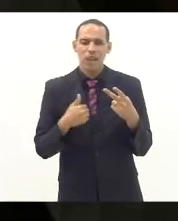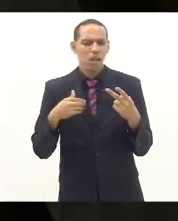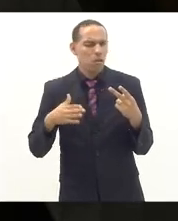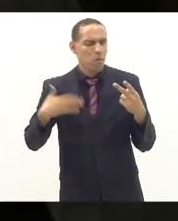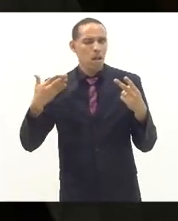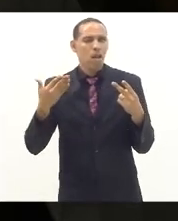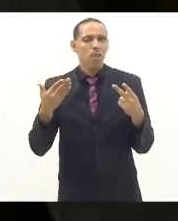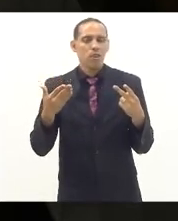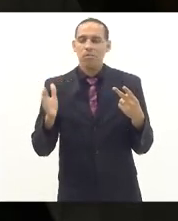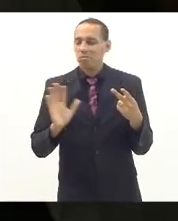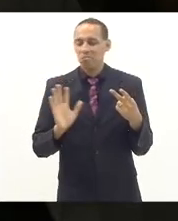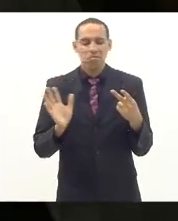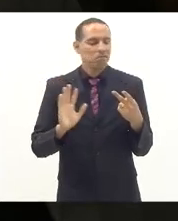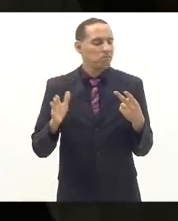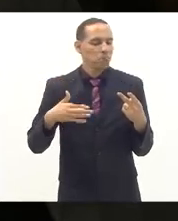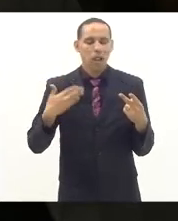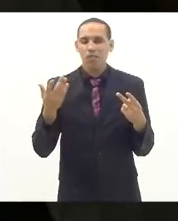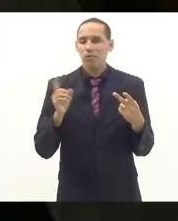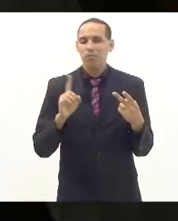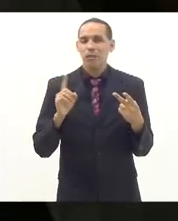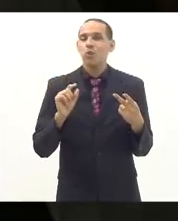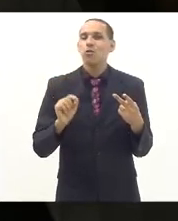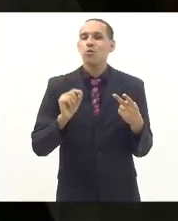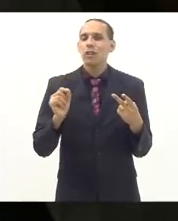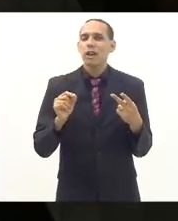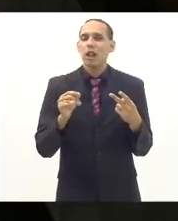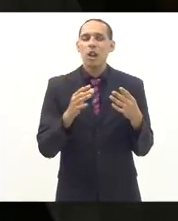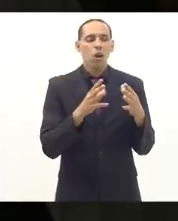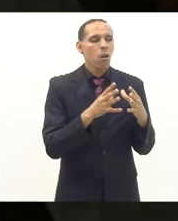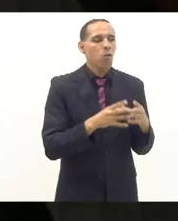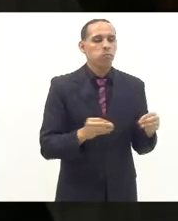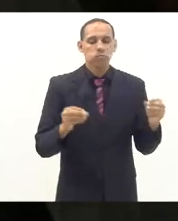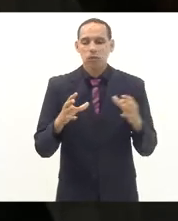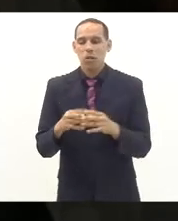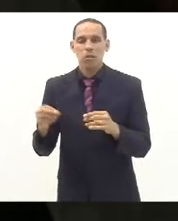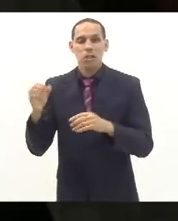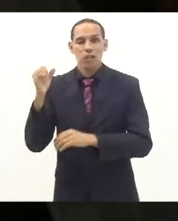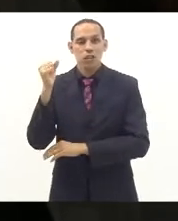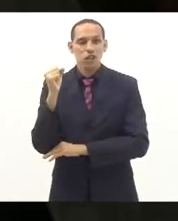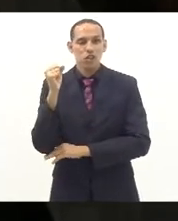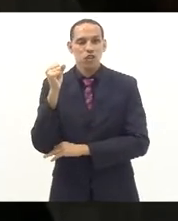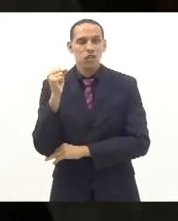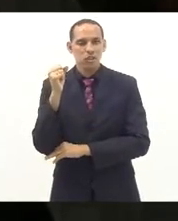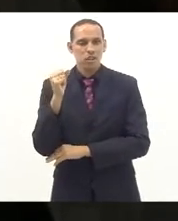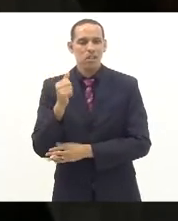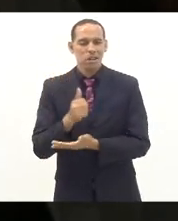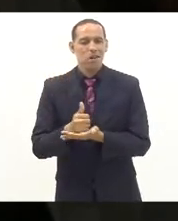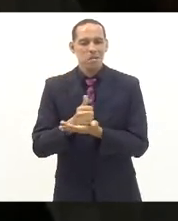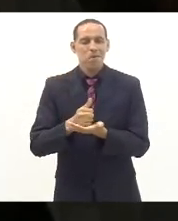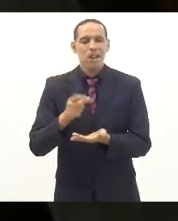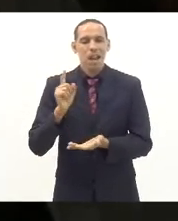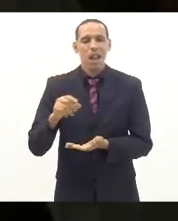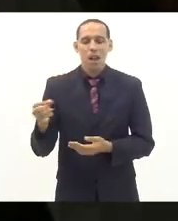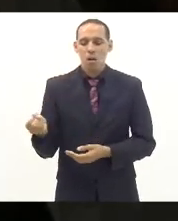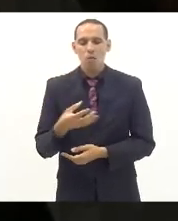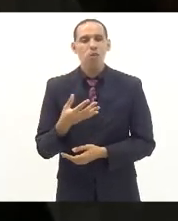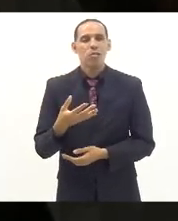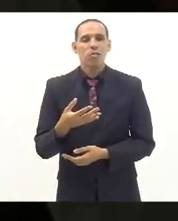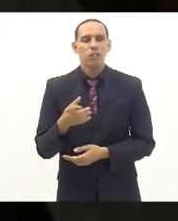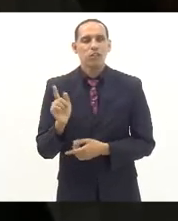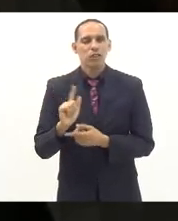espanta que ela quis dizer que não o perdido Aparecido eixo modernização da gestão que esse estado